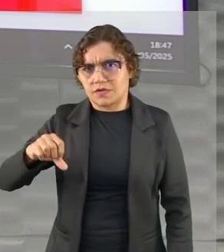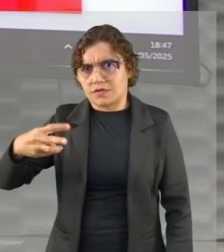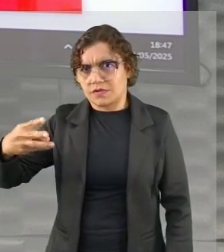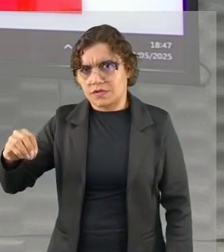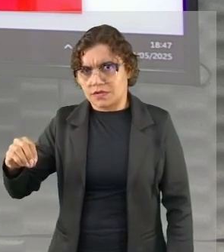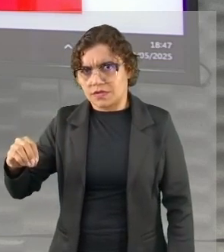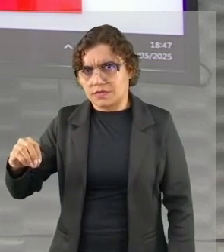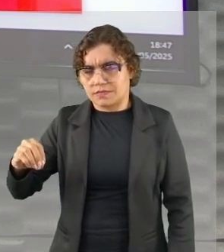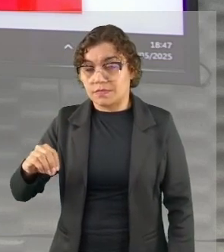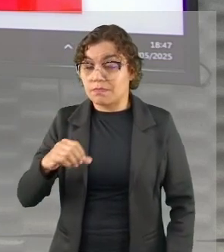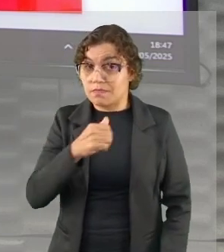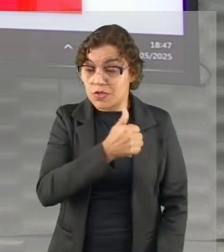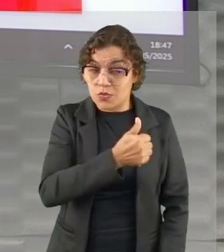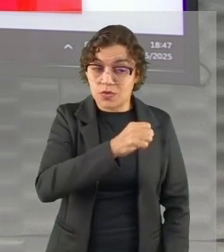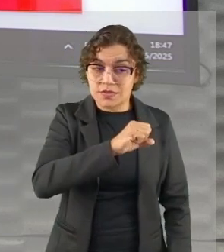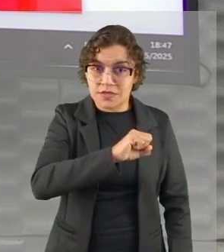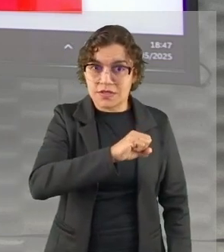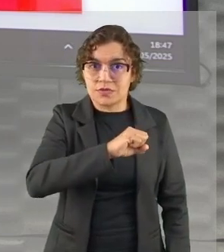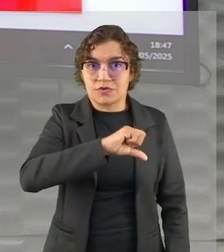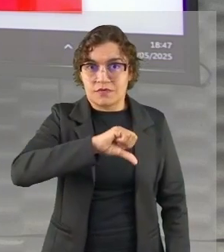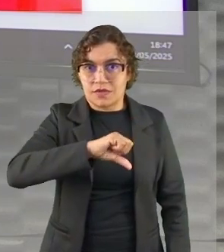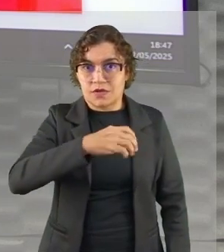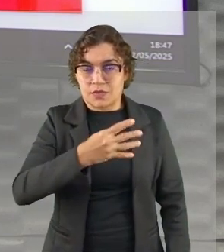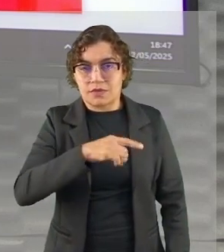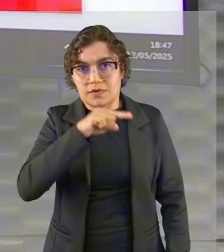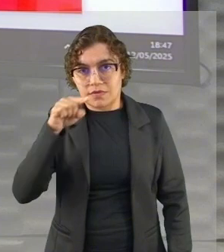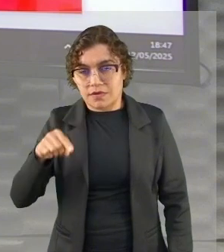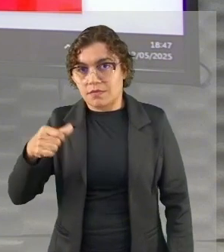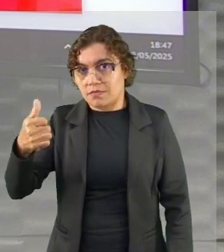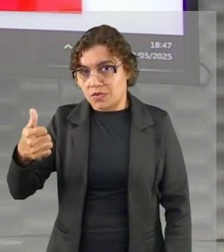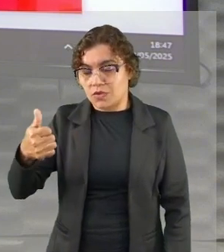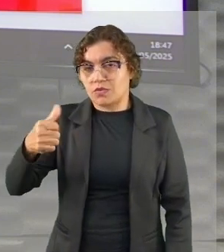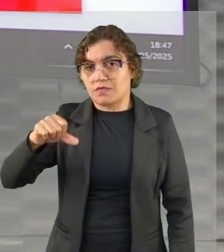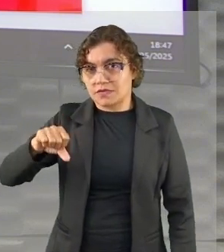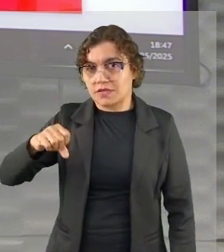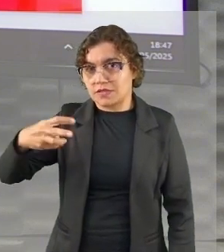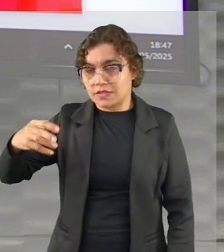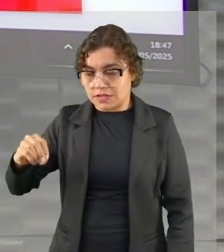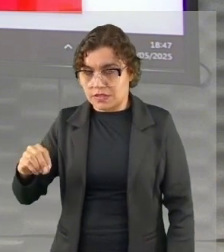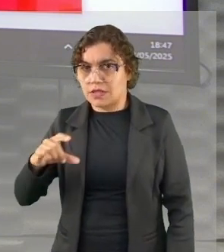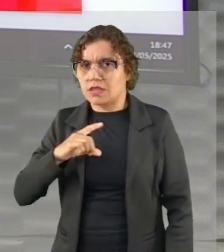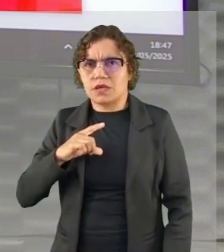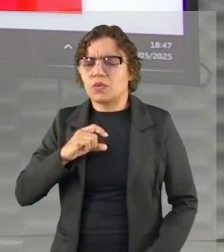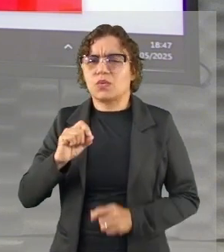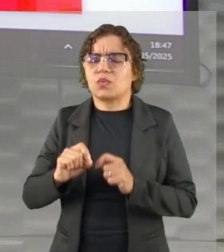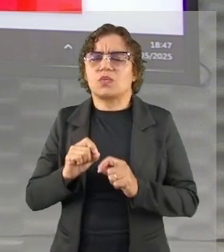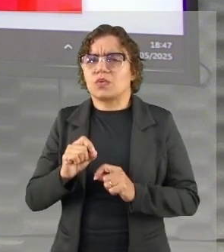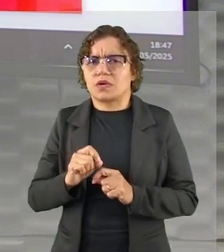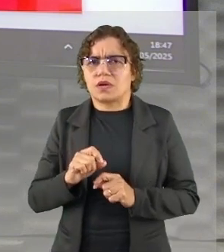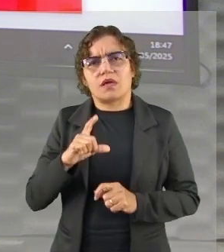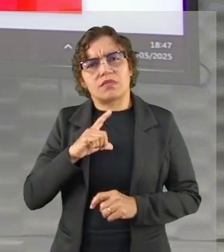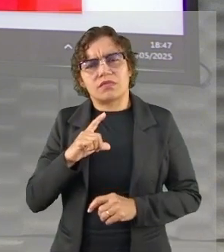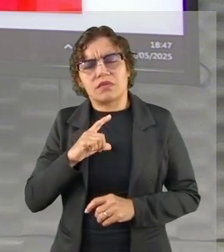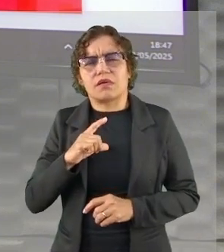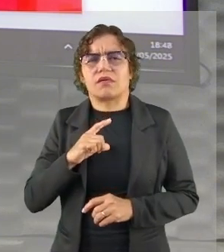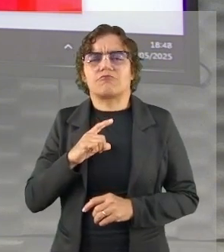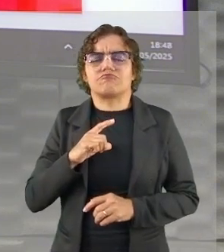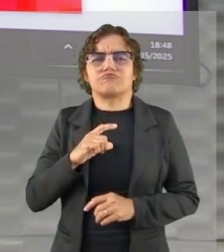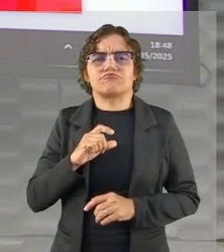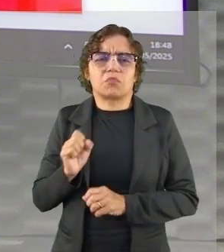cafeicultoras, cafeeiras, elas estavam no poder. Claro que esse era um poder dividido,